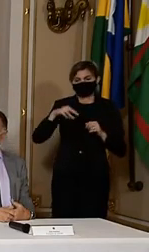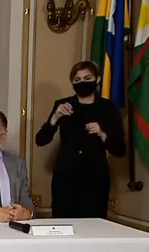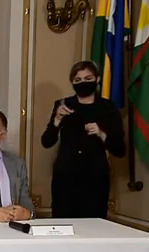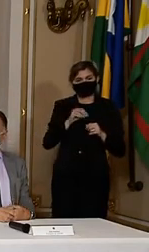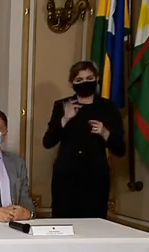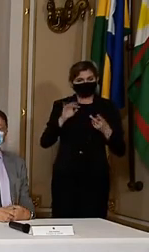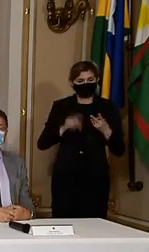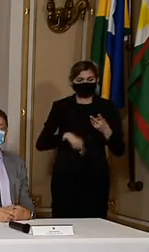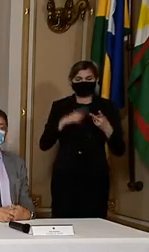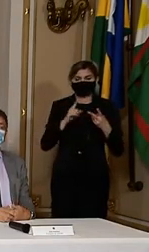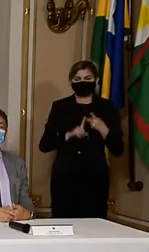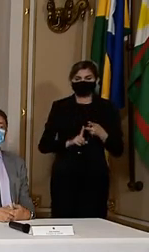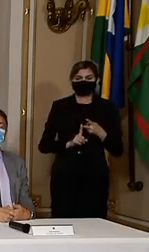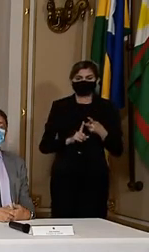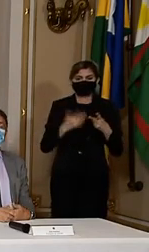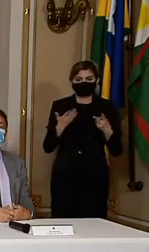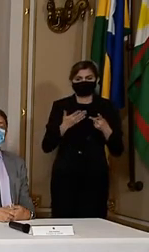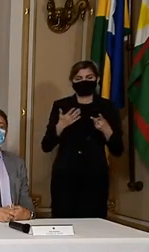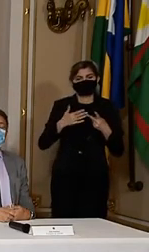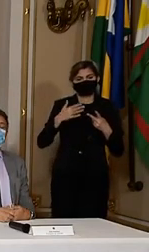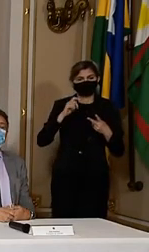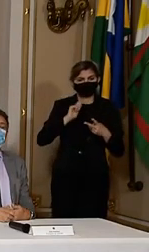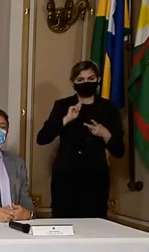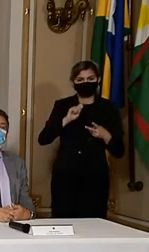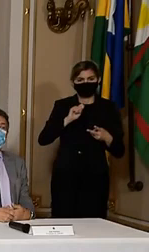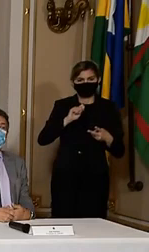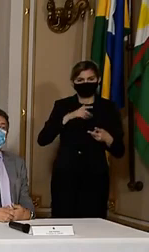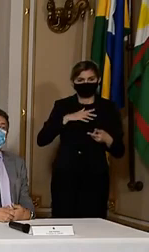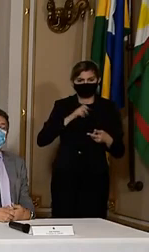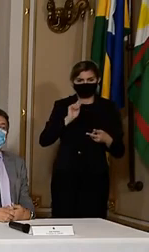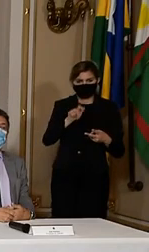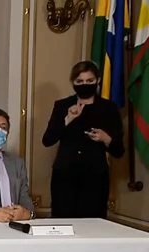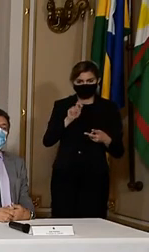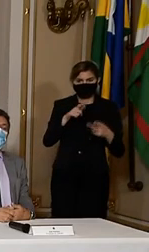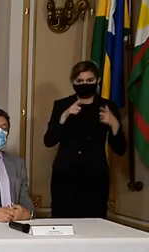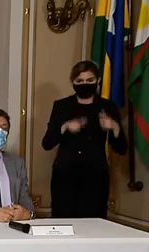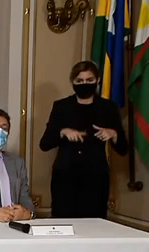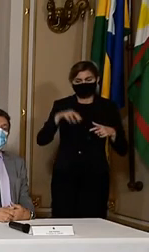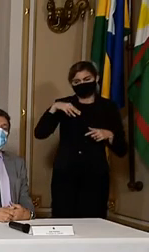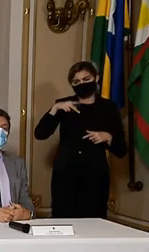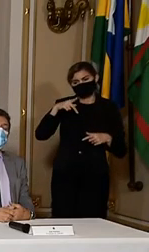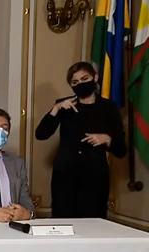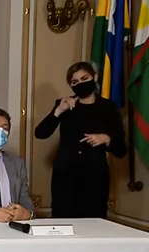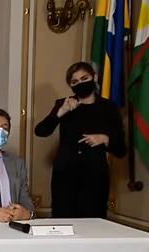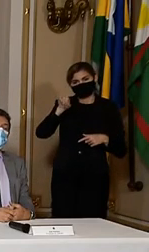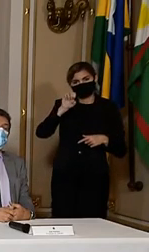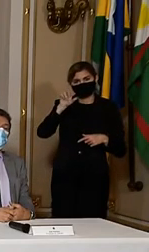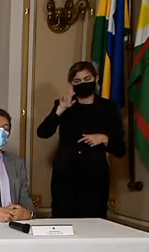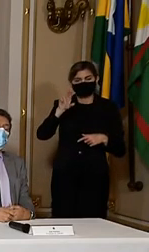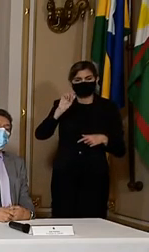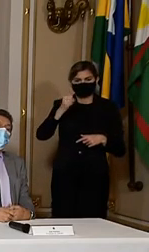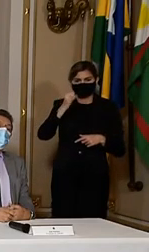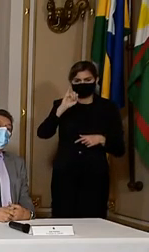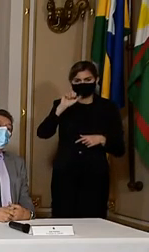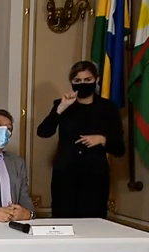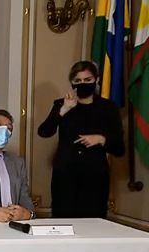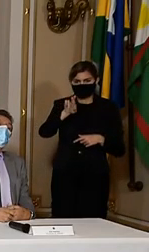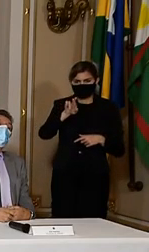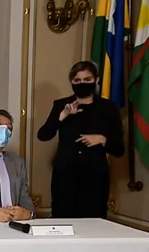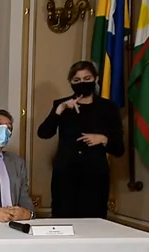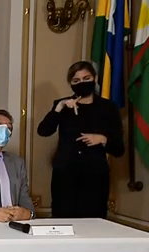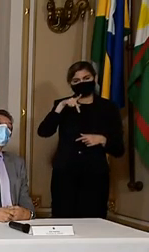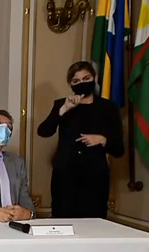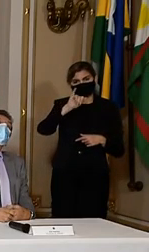no segundo nós vamos lançar agora no mês de agosto na região do Pajeú o scissor Pajeú